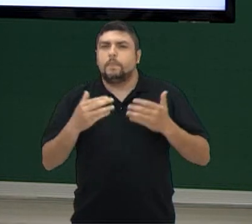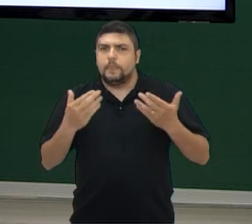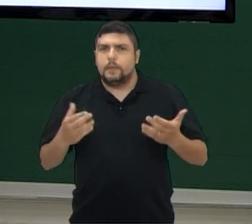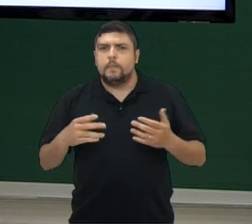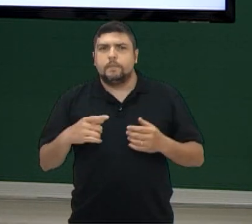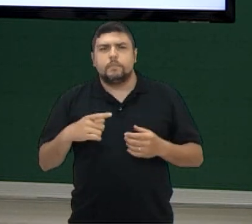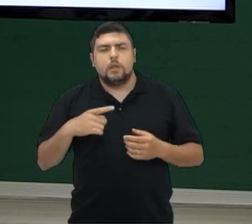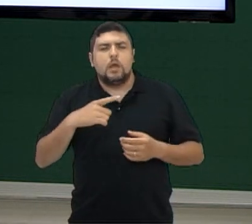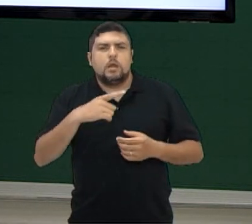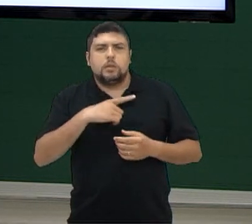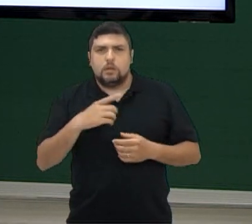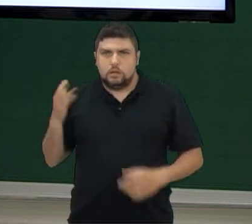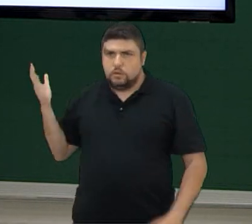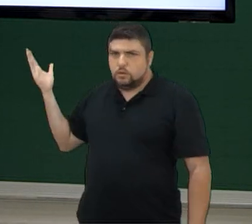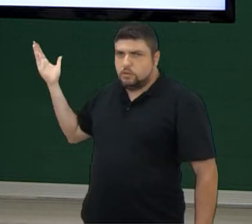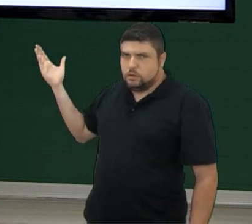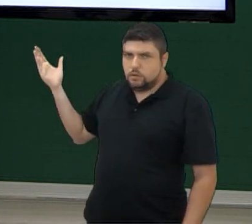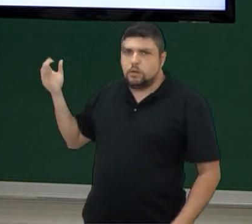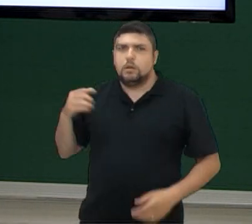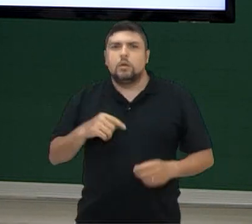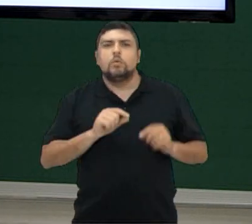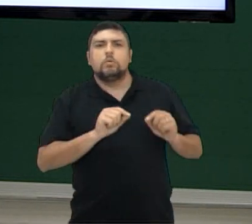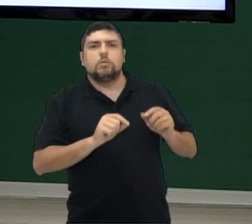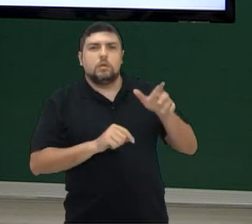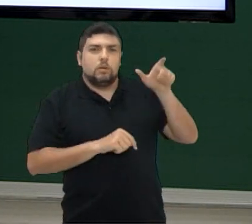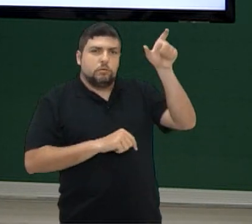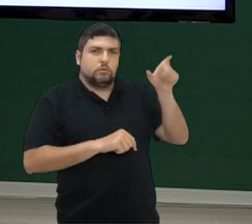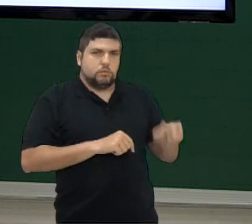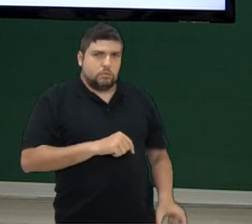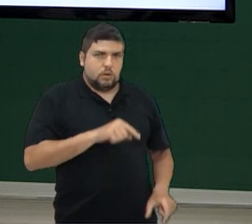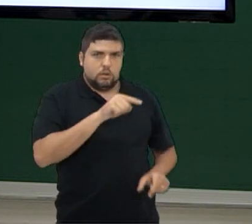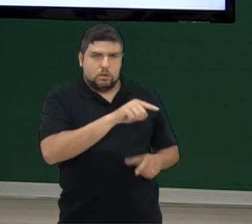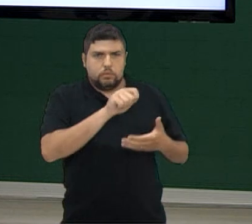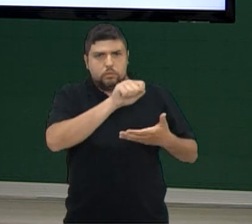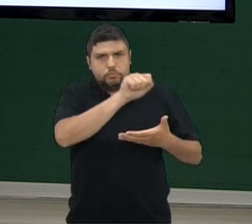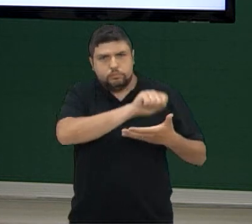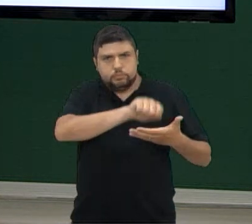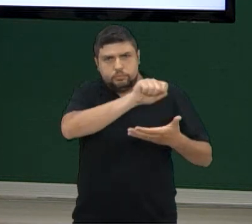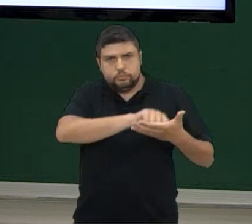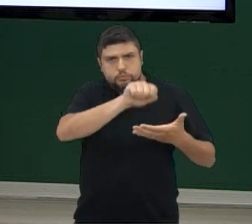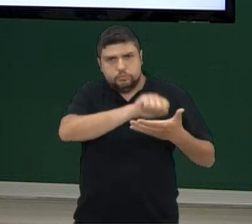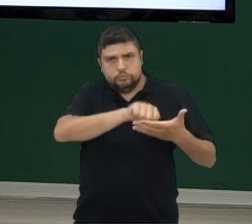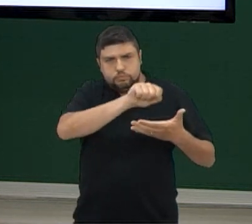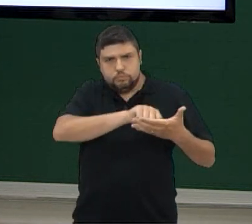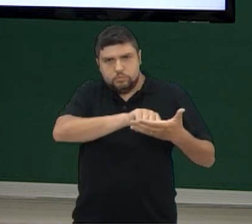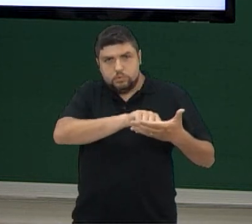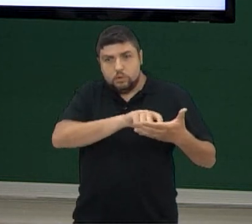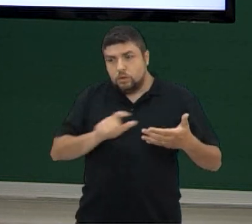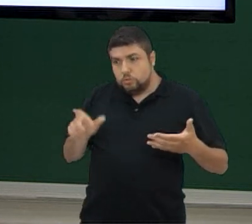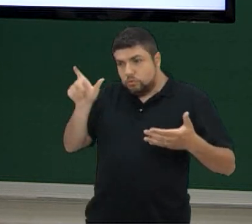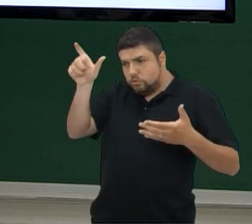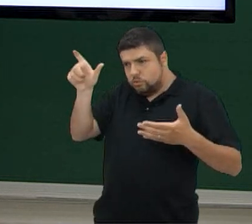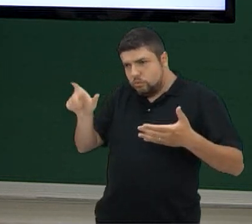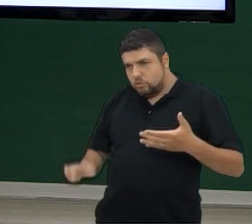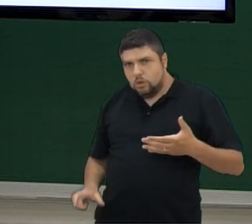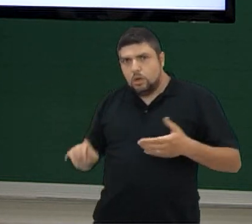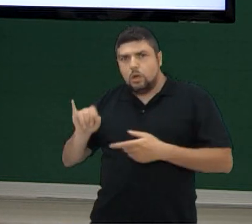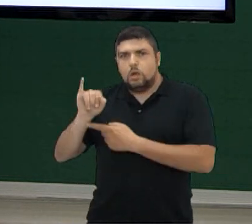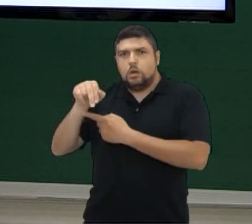certeza um emissor, que é a pessoa que está escrevendo, né, esse relato pessoal, né, e o interlocutor pode ser que